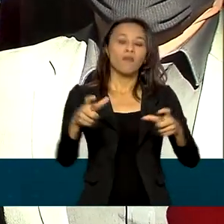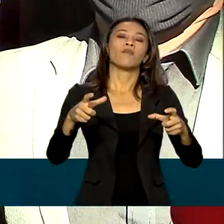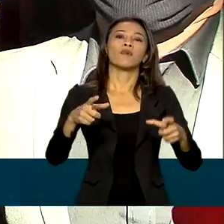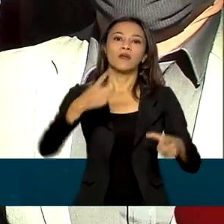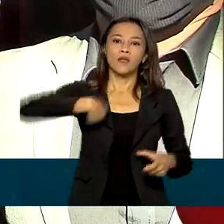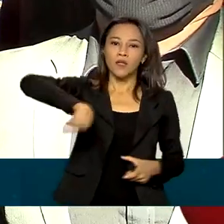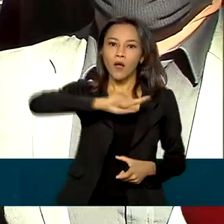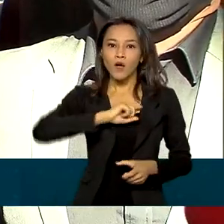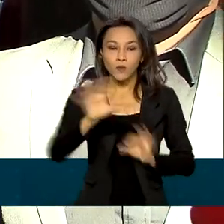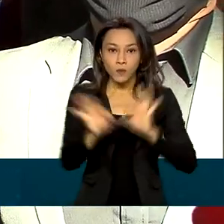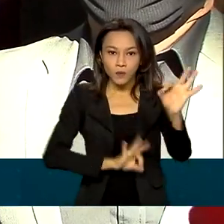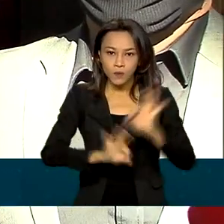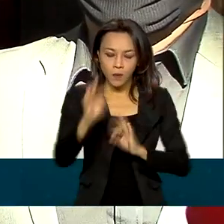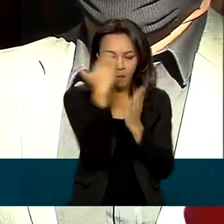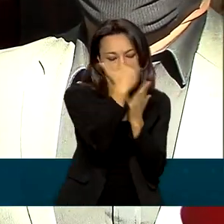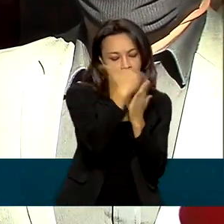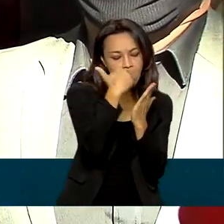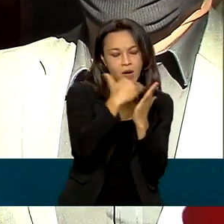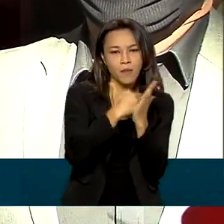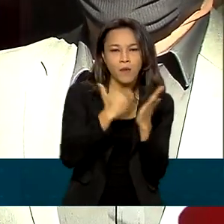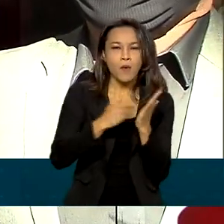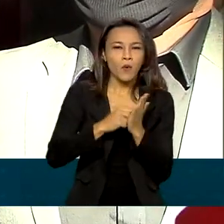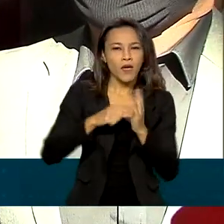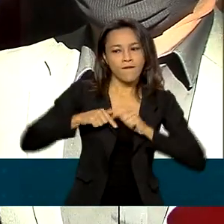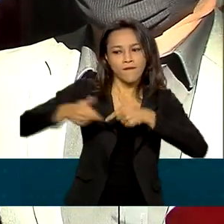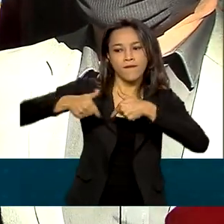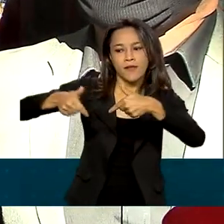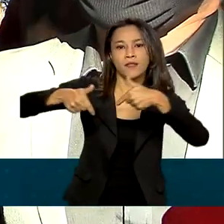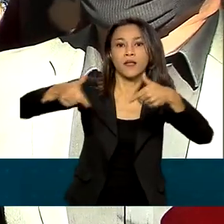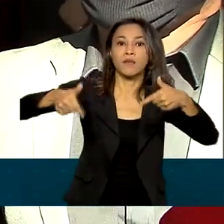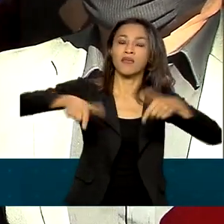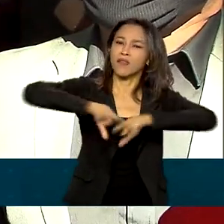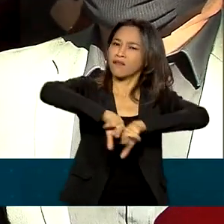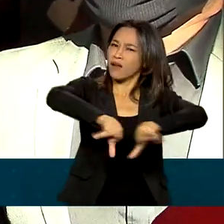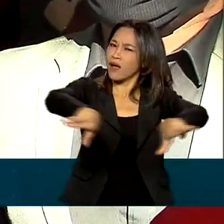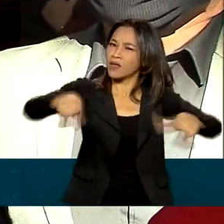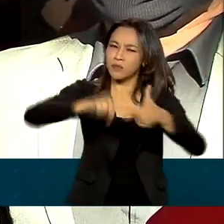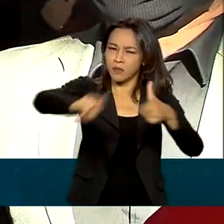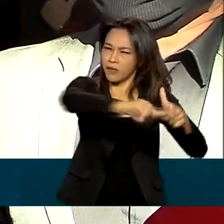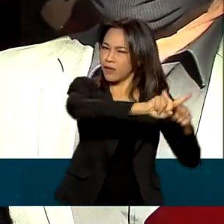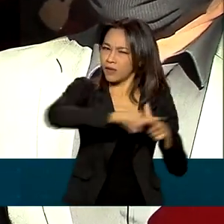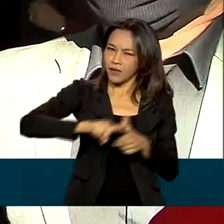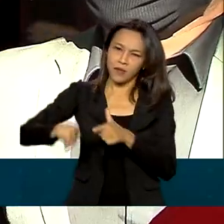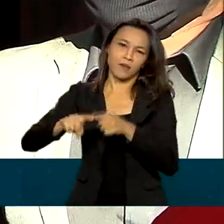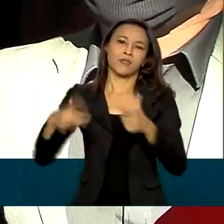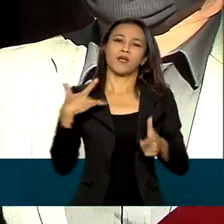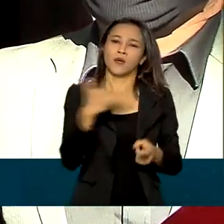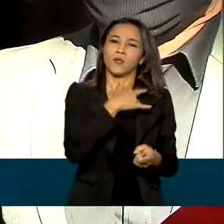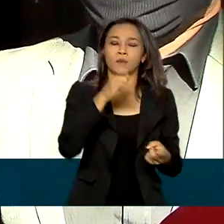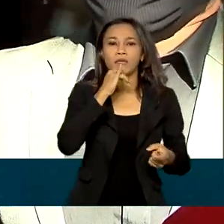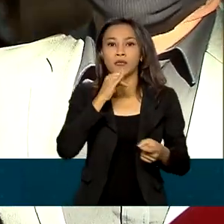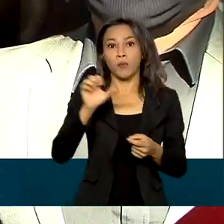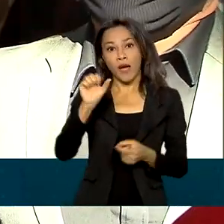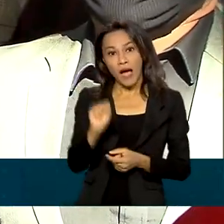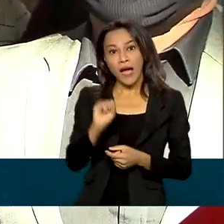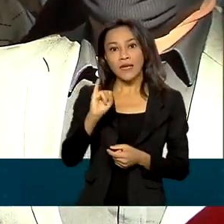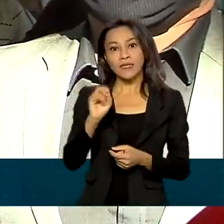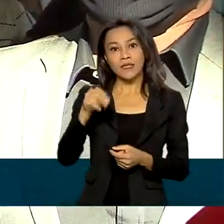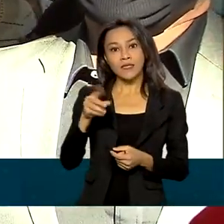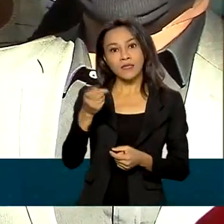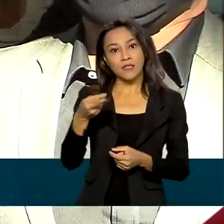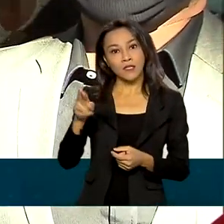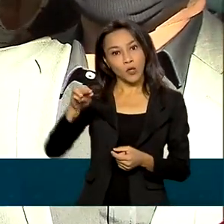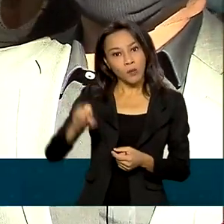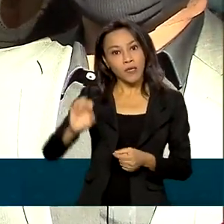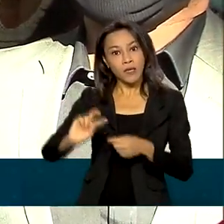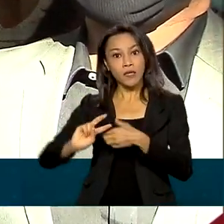projetarmos as outras ações de enfrentamento a problemas sanitários, né? Como, por exemplo, as síndromes pós-Covid, o